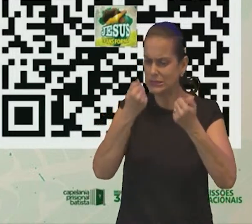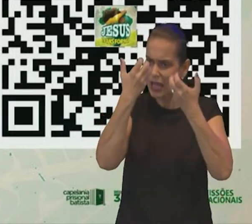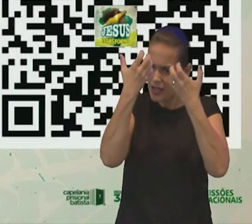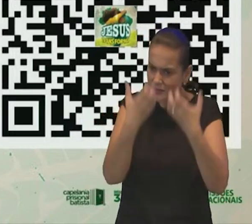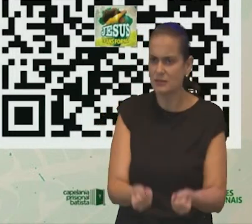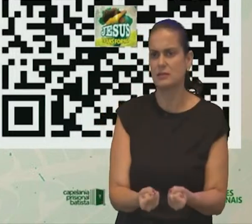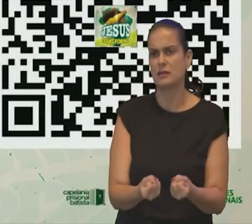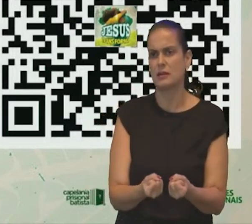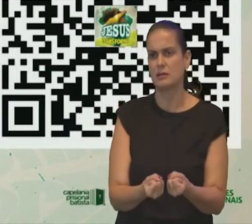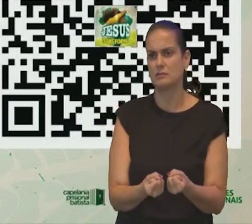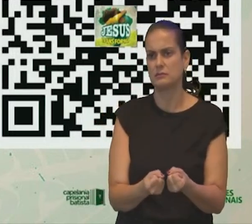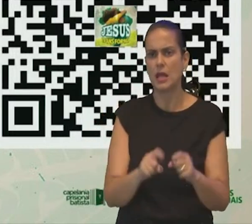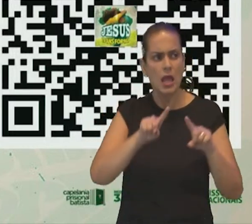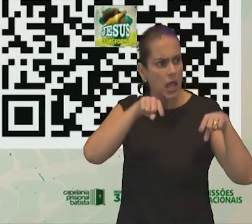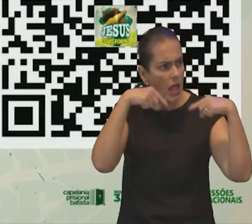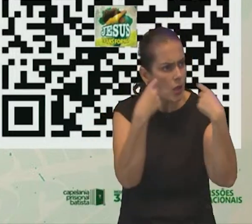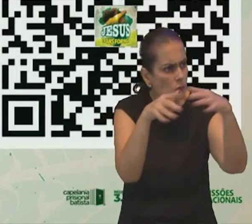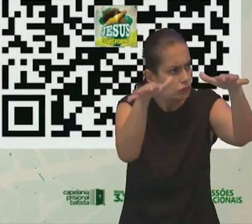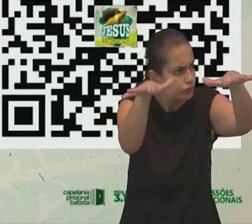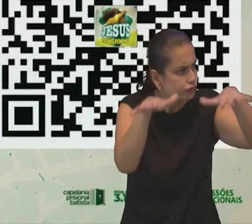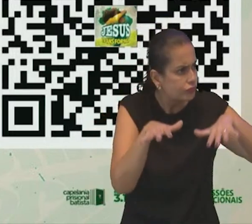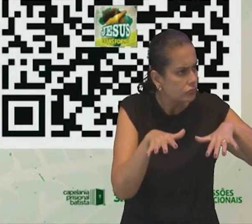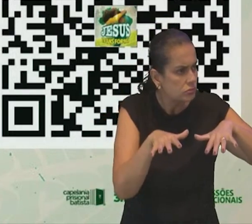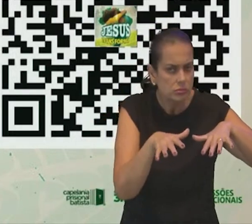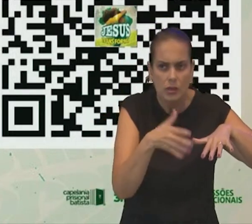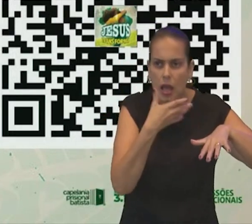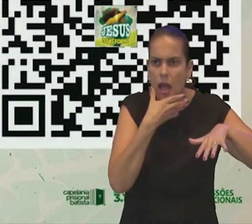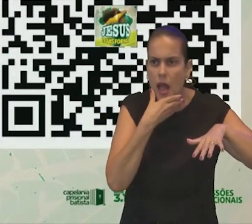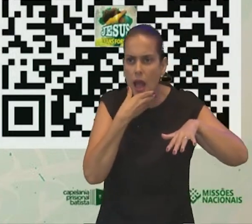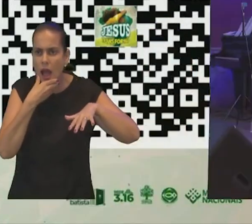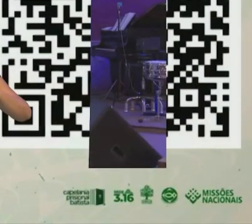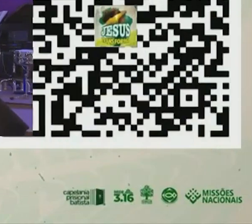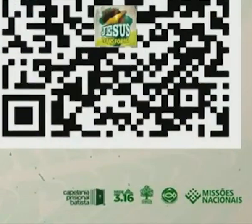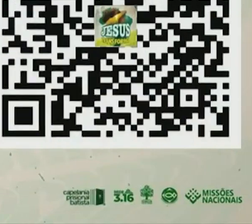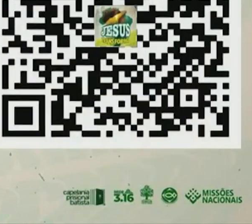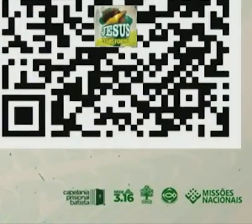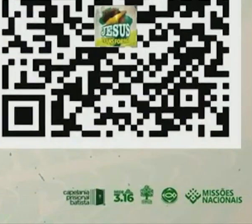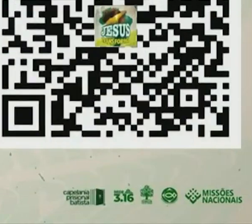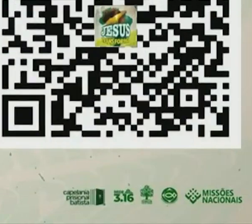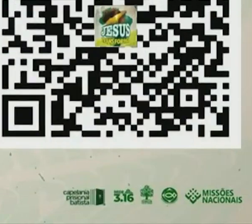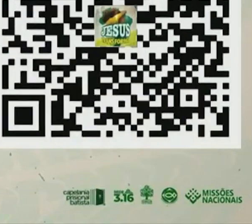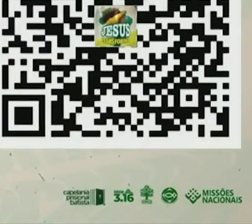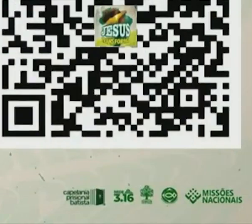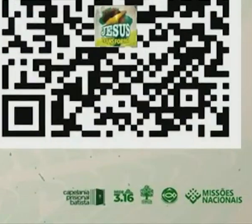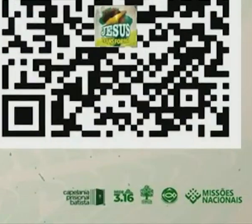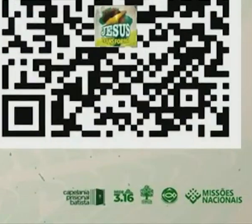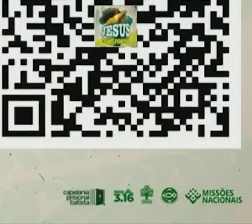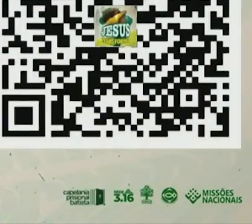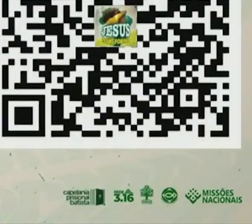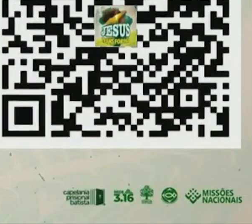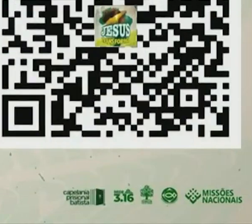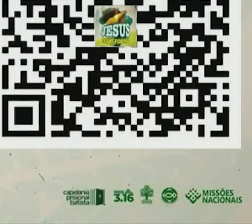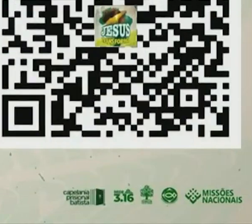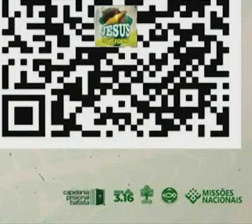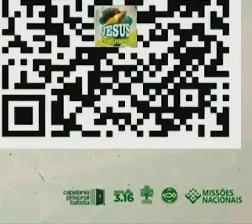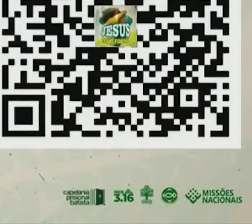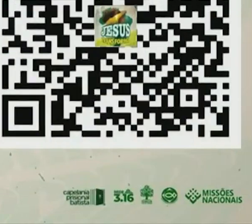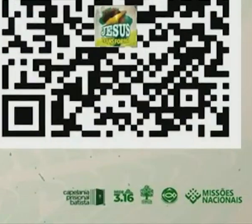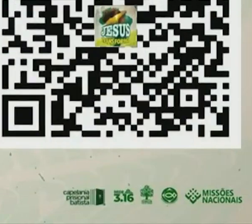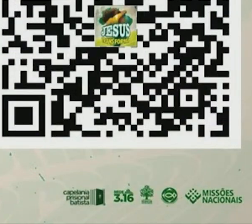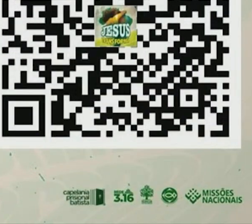Passe em assembleia e a igreja vai decidir o valor, mas precisamos colocar outros missionários